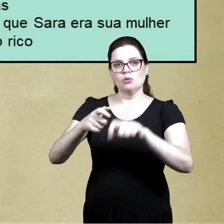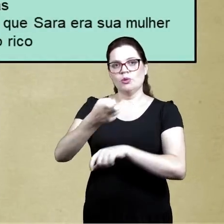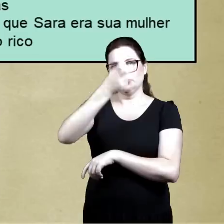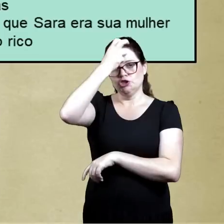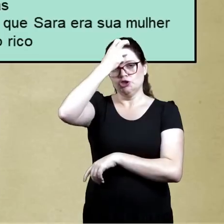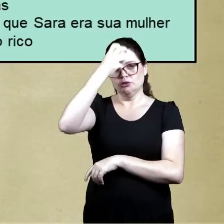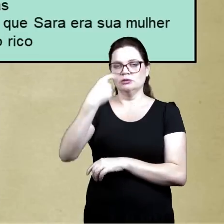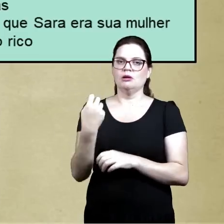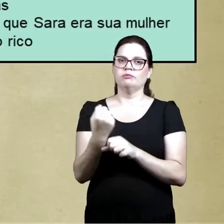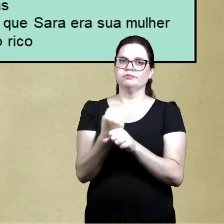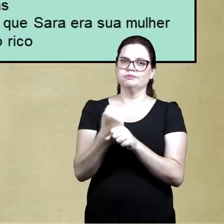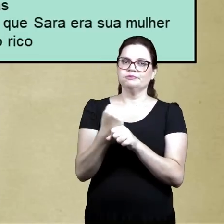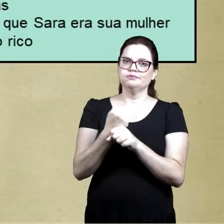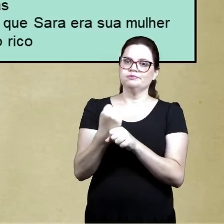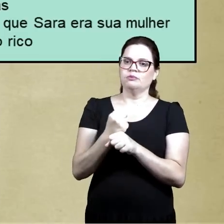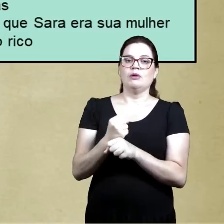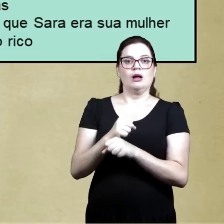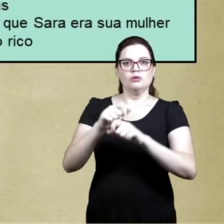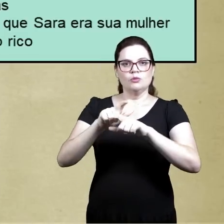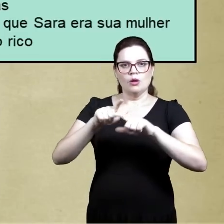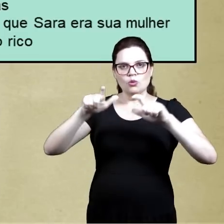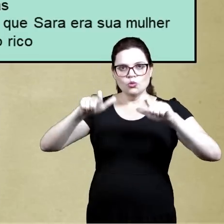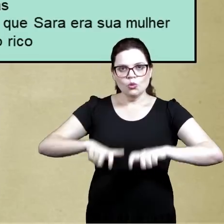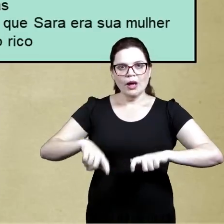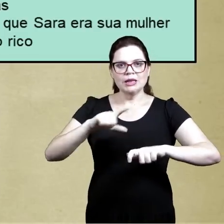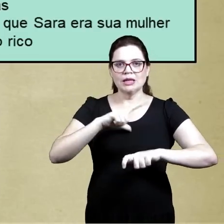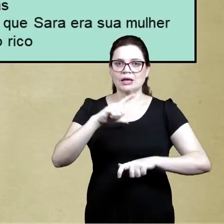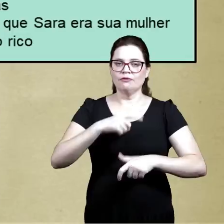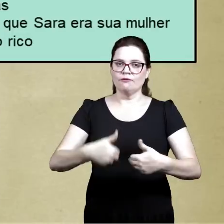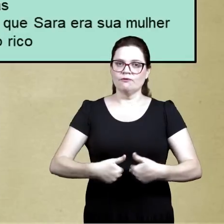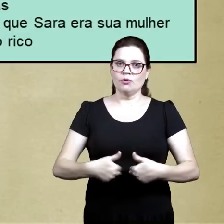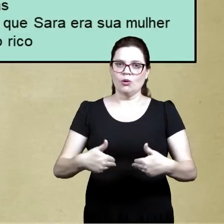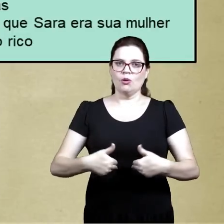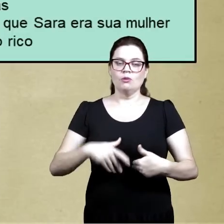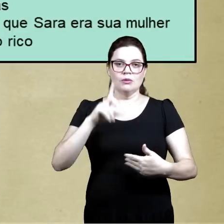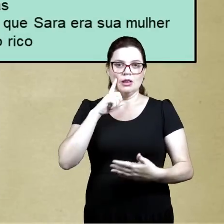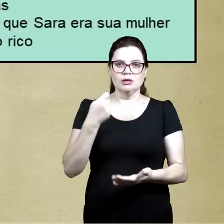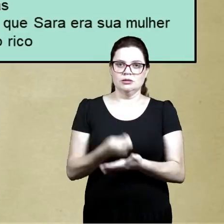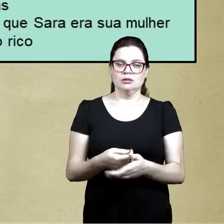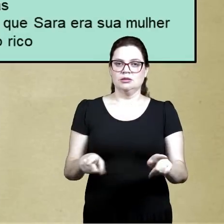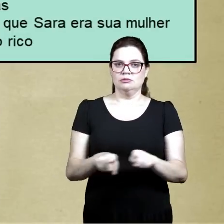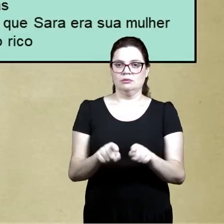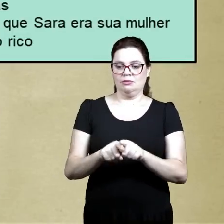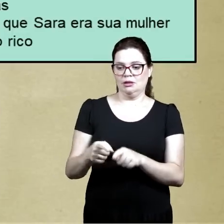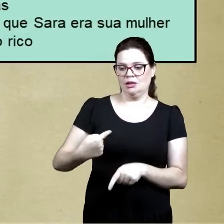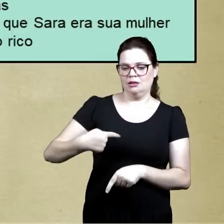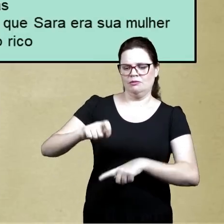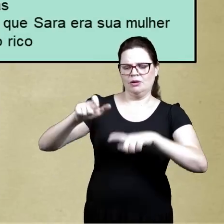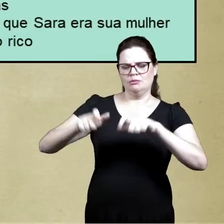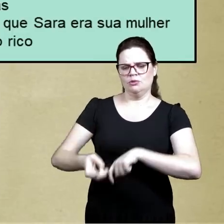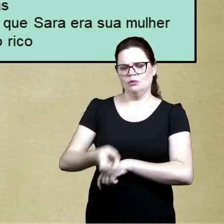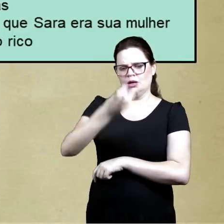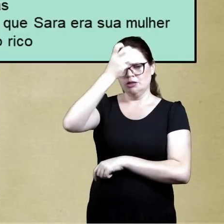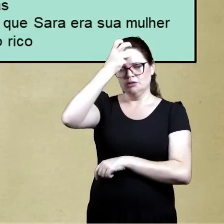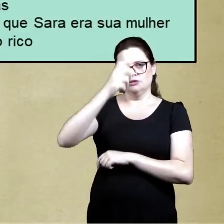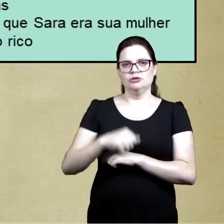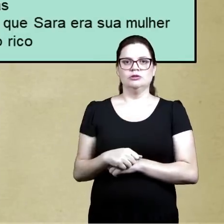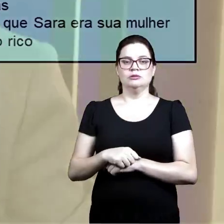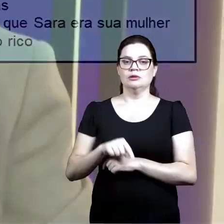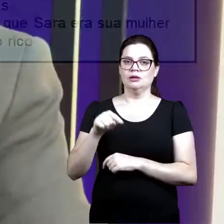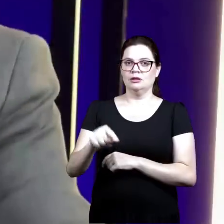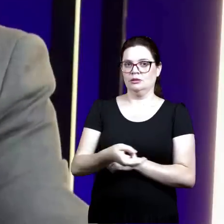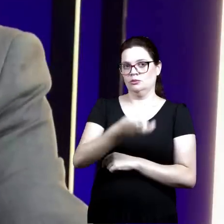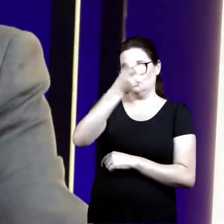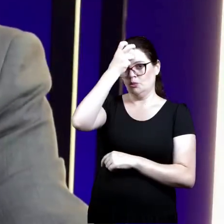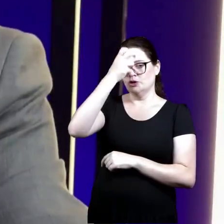que se passou, Muita houve coisa fome aconteceu. na terra, É. houve um momento de decisão, e ele vai para o Egito, né? Ele vai para o Egito ali, ele